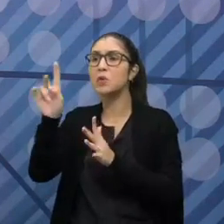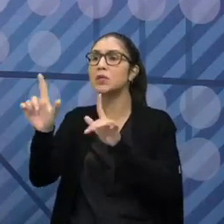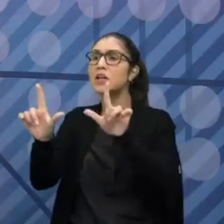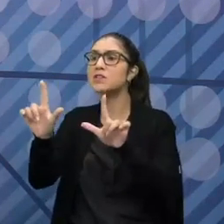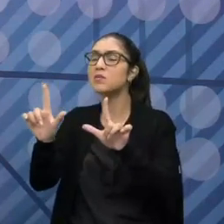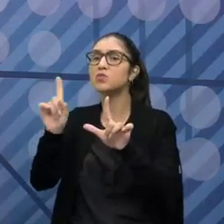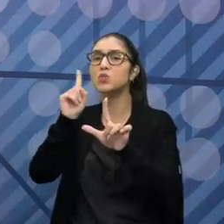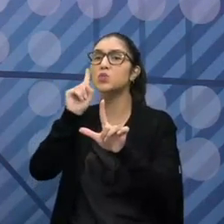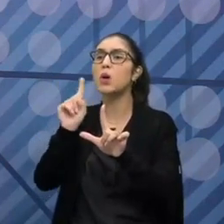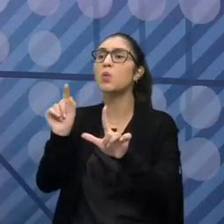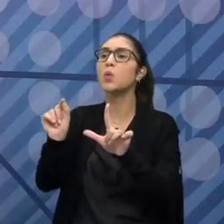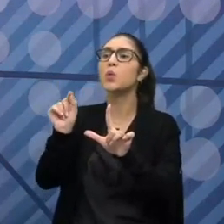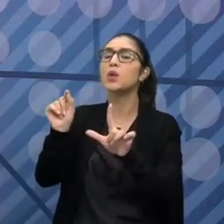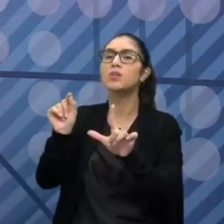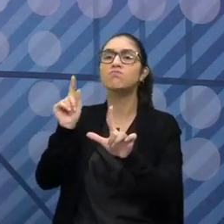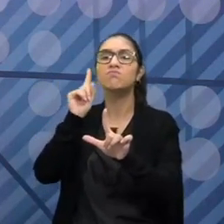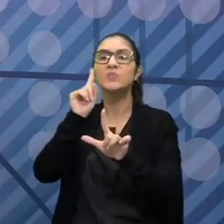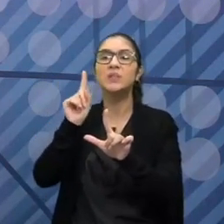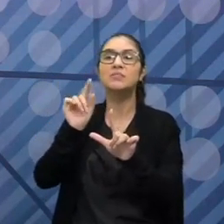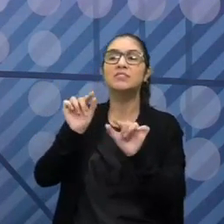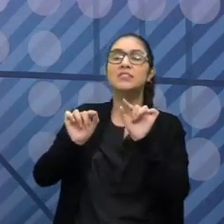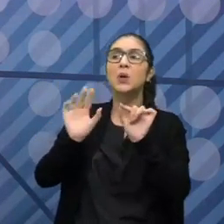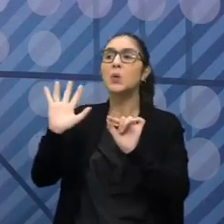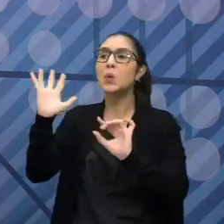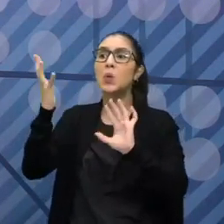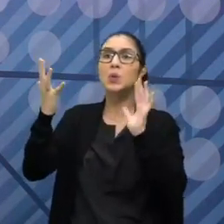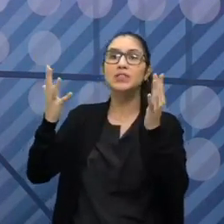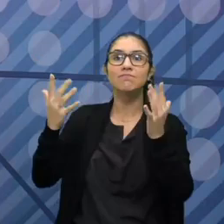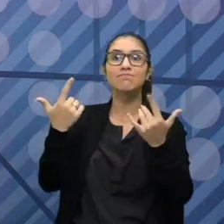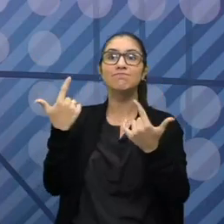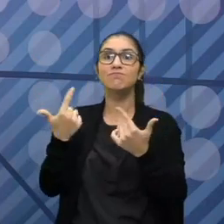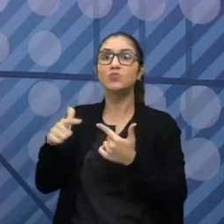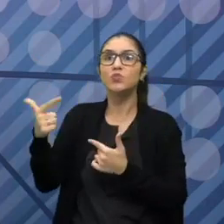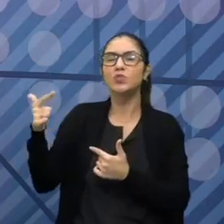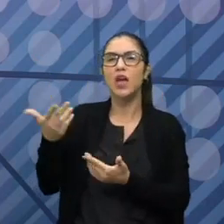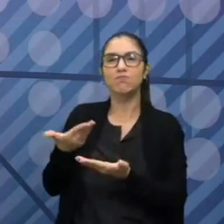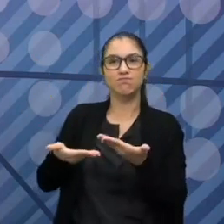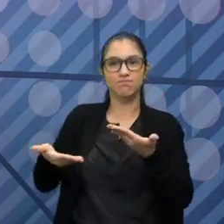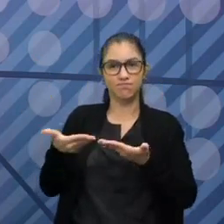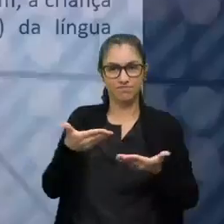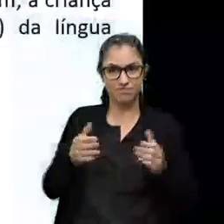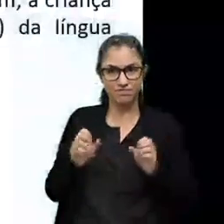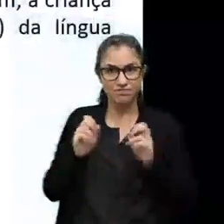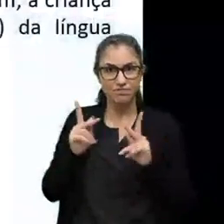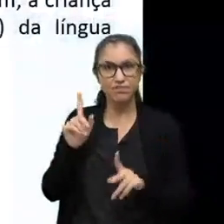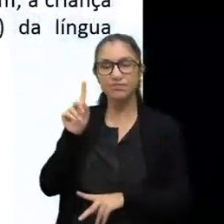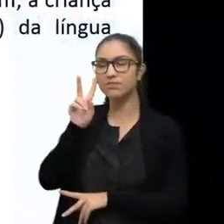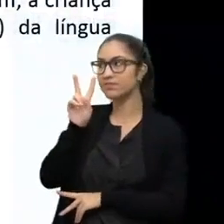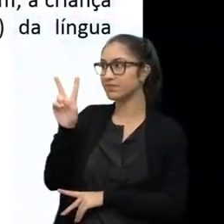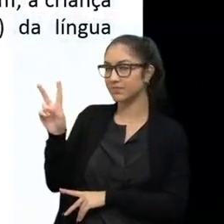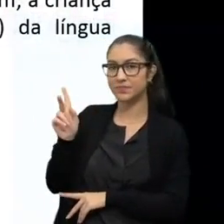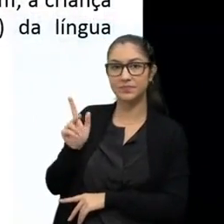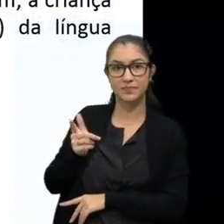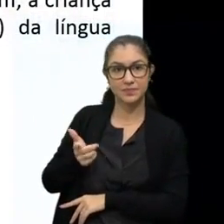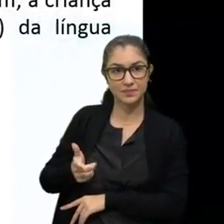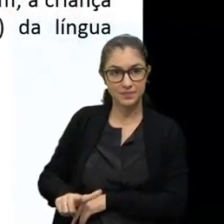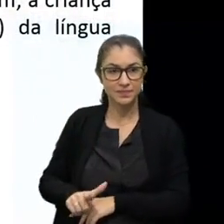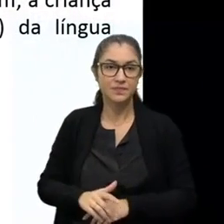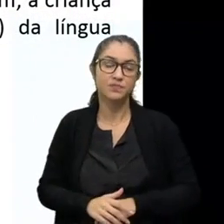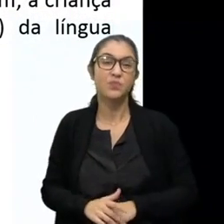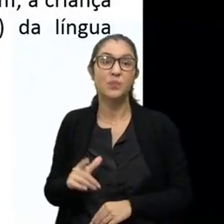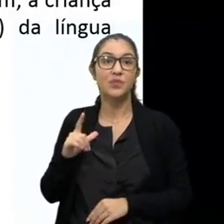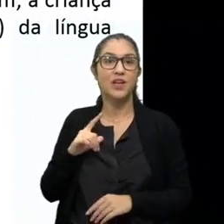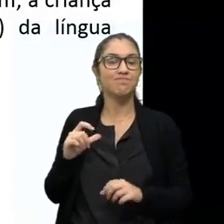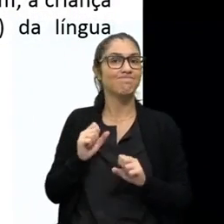mas ele não sabe o que é, não sabe o que está acontecendo, não tem essa interação, certo? Olha lá na mesma imagem, nós temos ainda